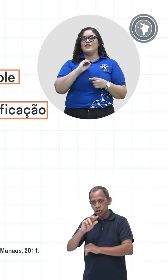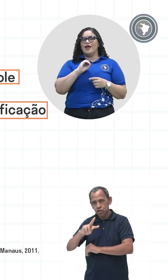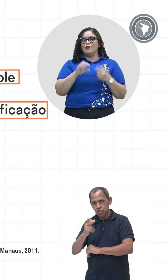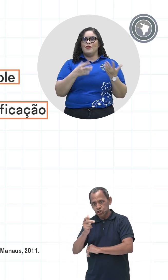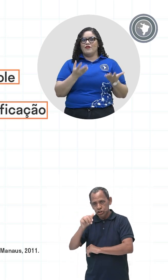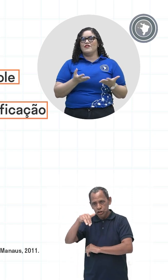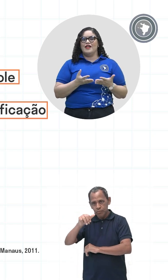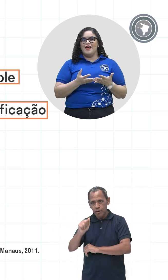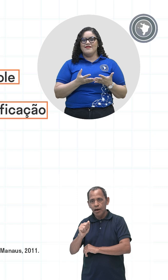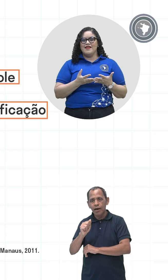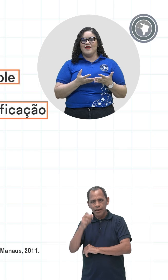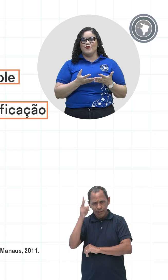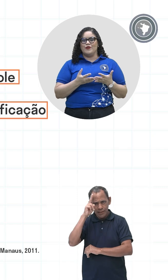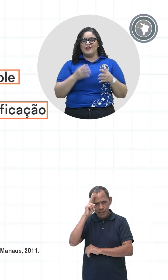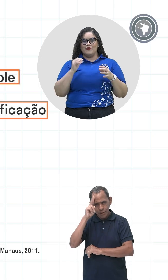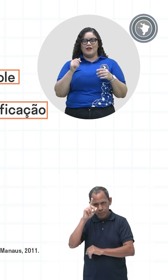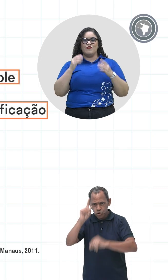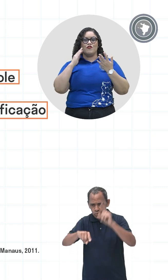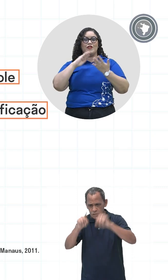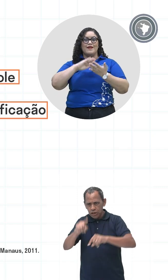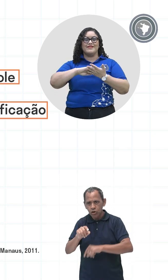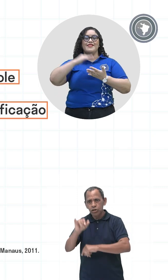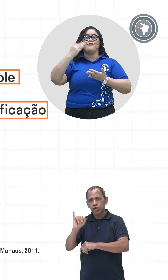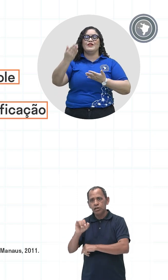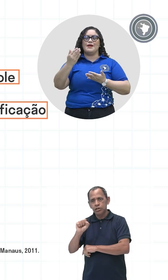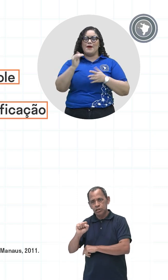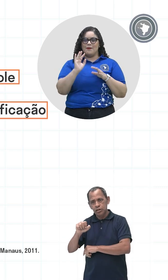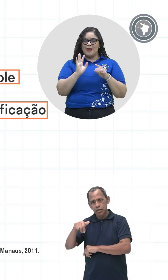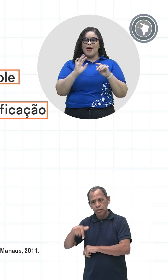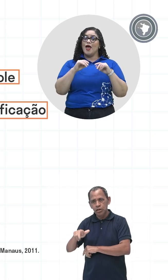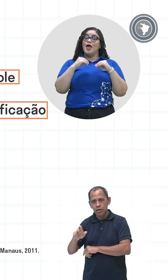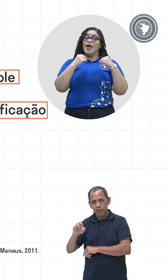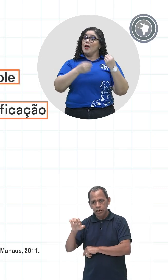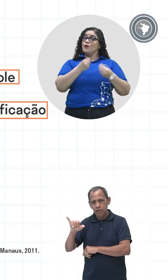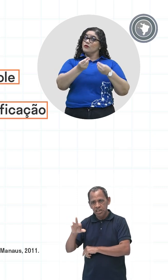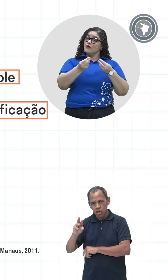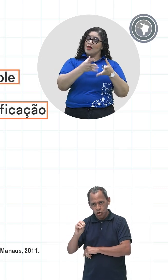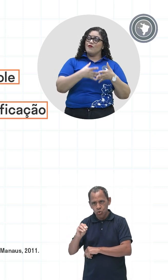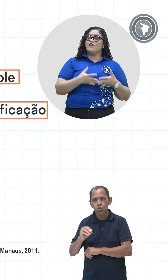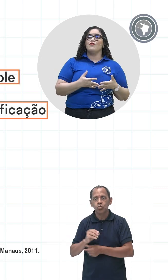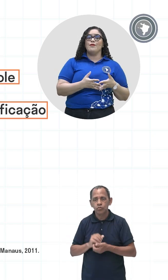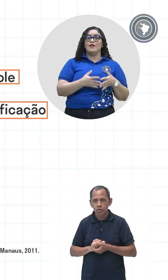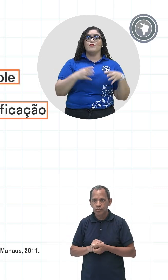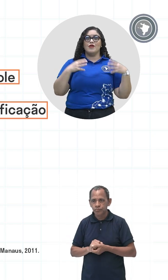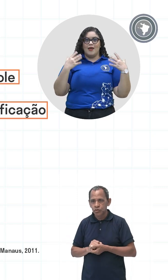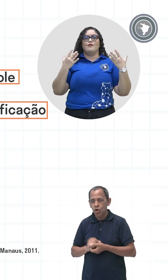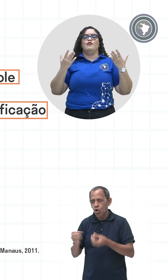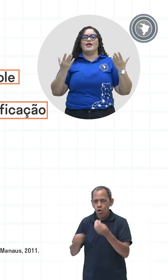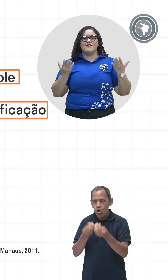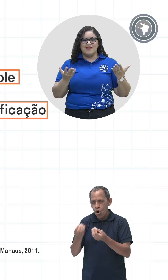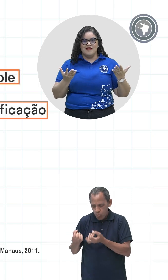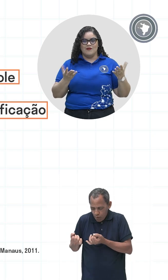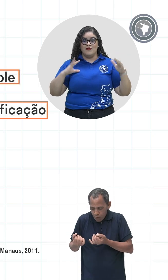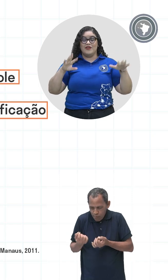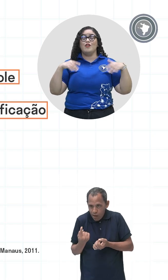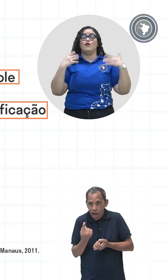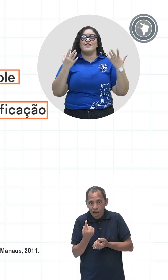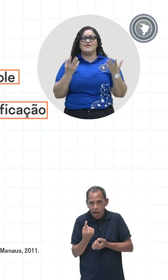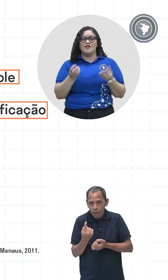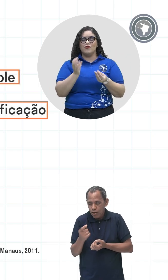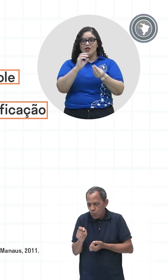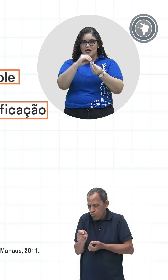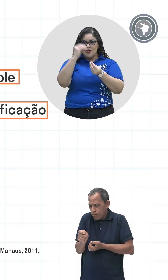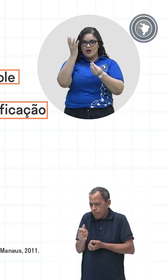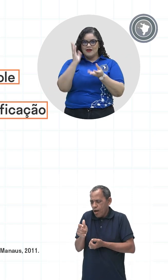do isqueiro, uma vez que ele é aceso, né? Então, quando ele diz que quando ela se levanta para bailar, é quando efetivamente ela foi acesa, o isqueiro